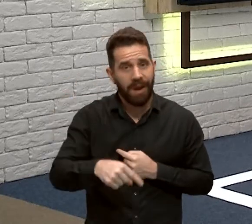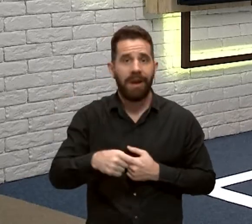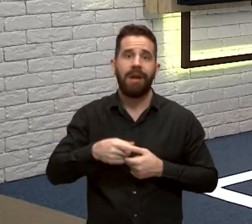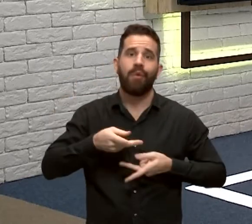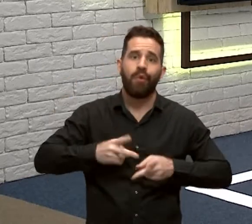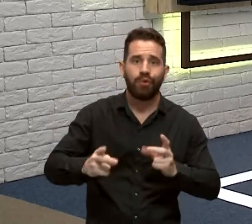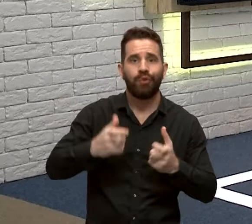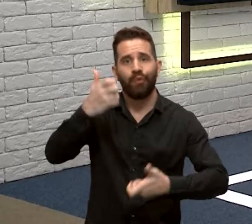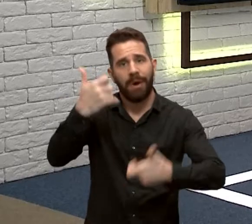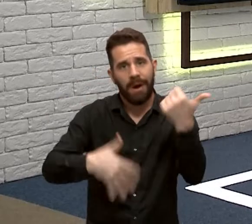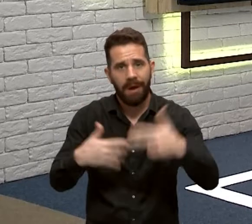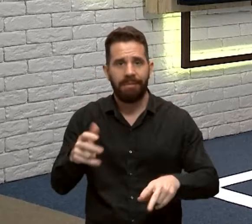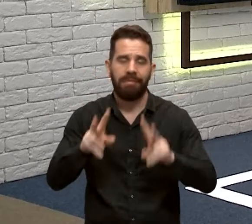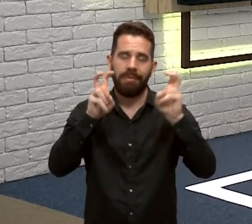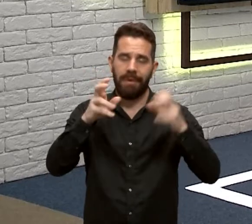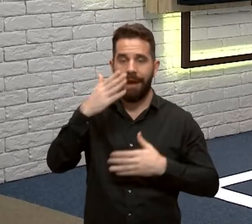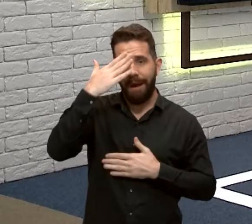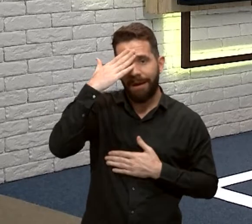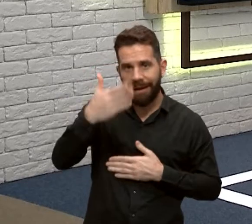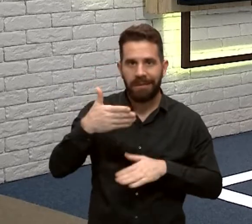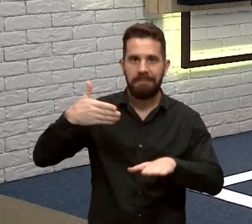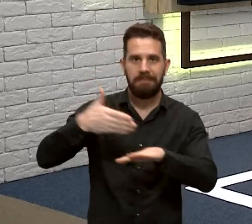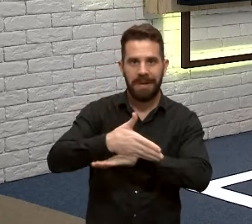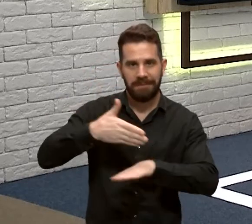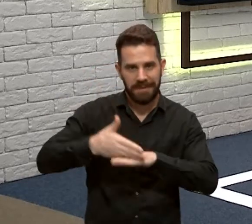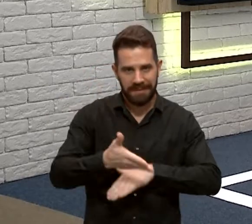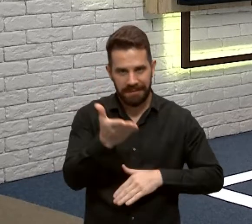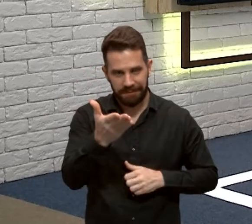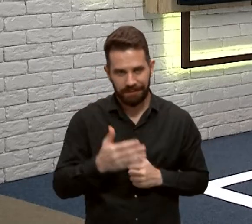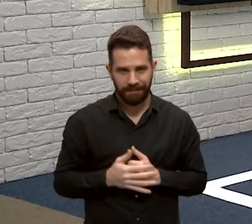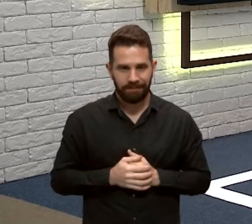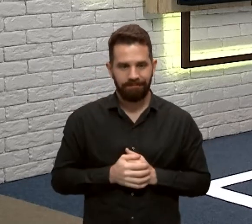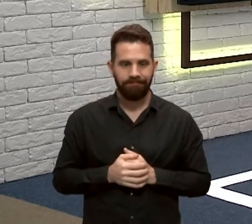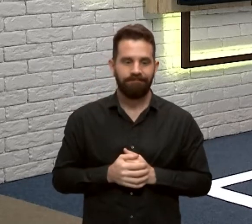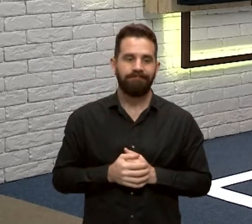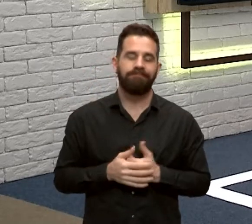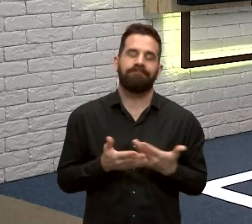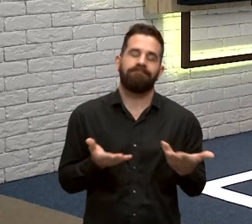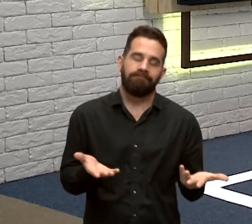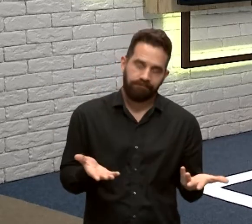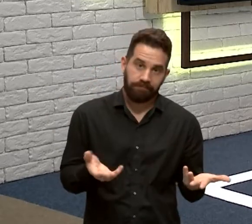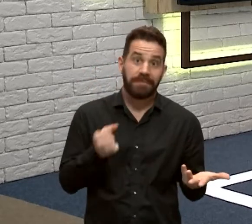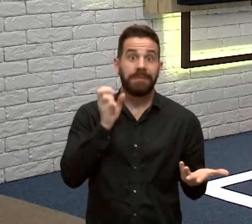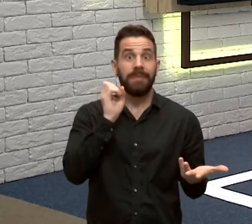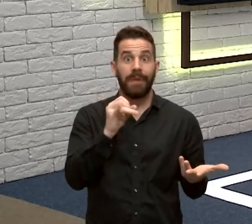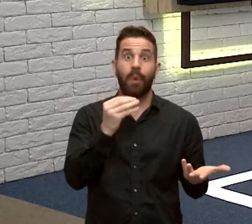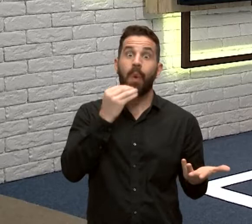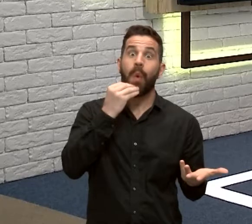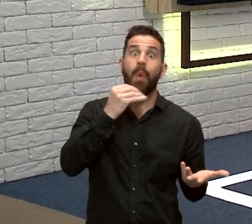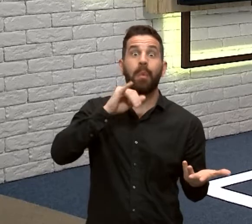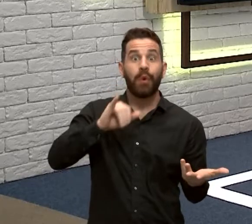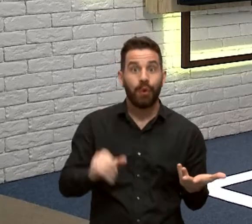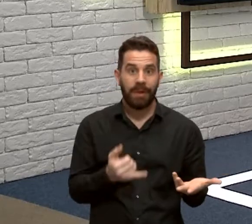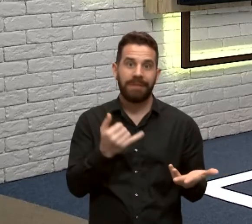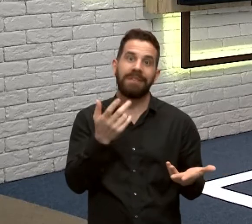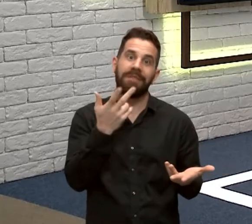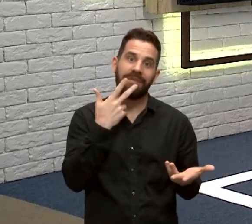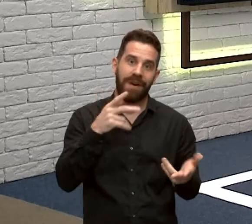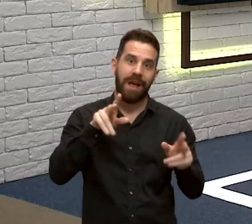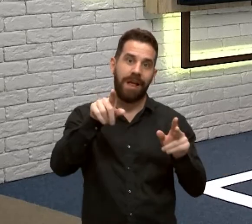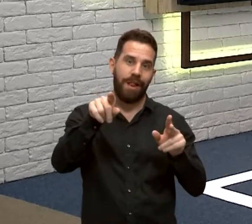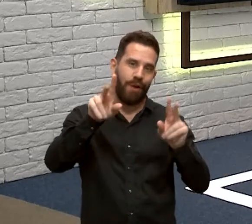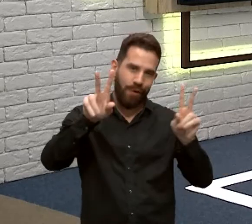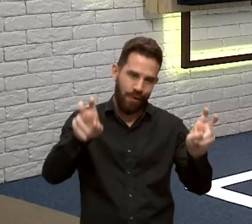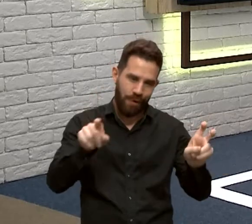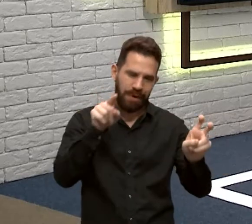tema. Eu agradeço muito a presença dos dois aqui. Se tivesse uma oportunidade, você falou de setembro, eu